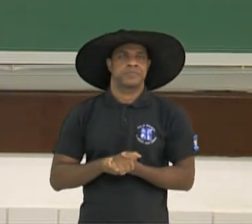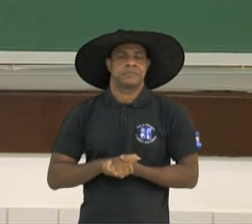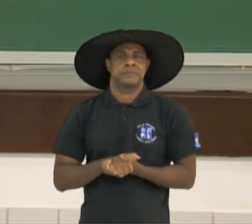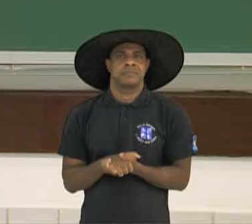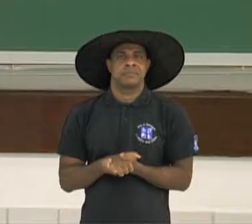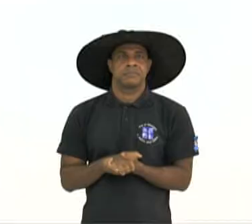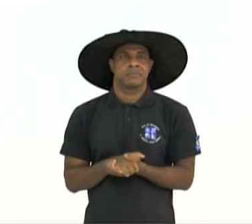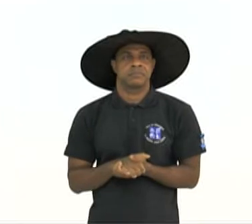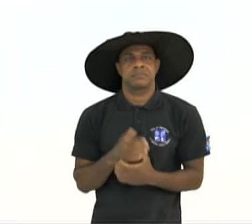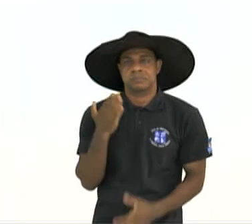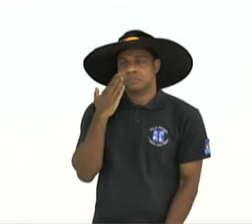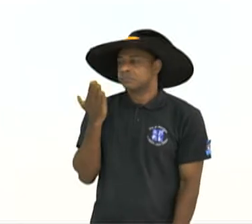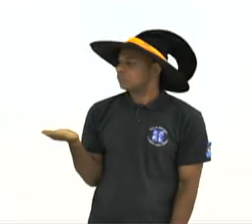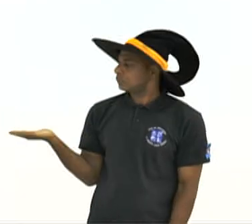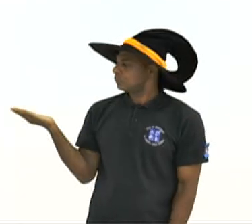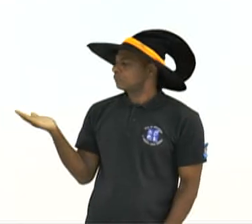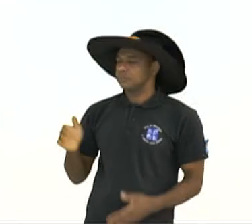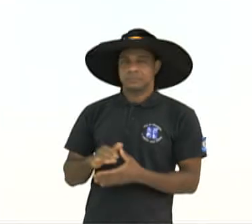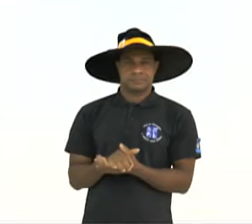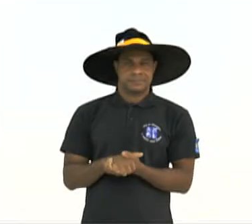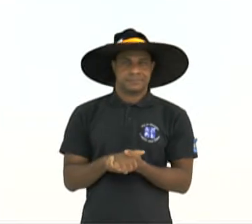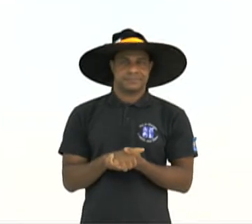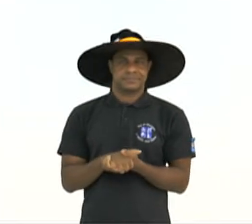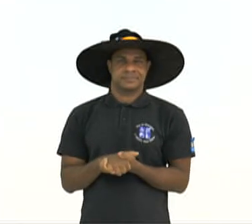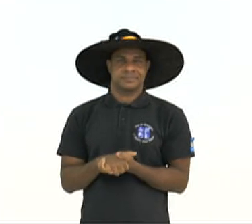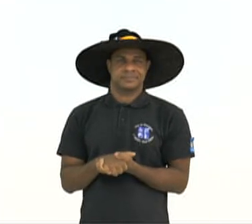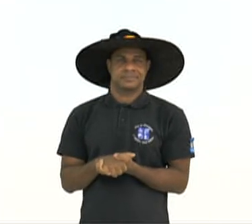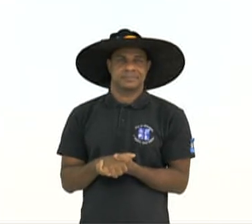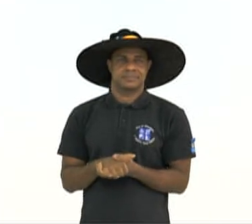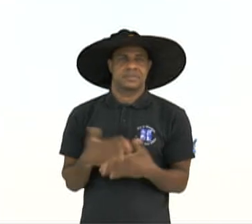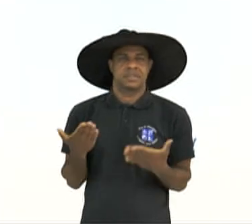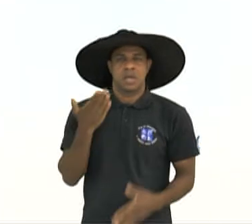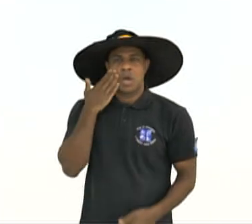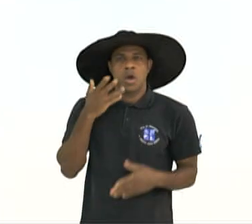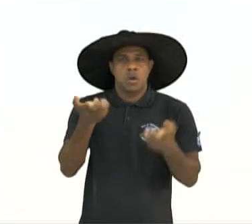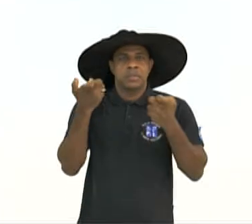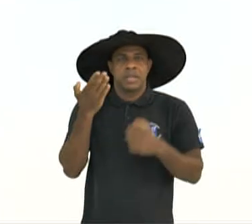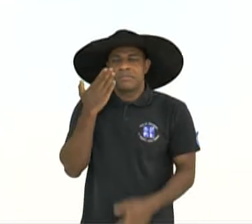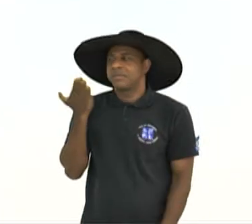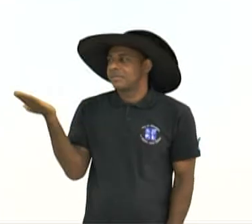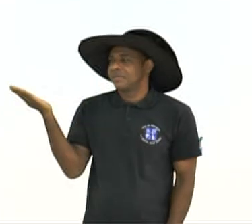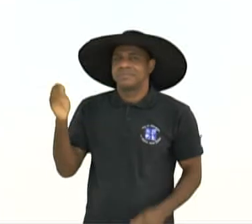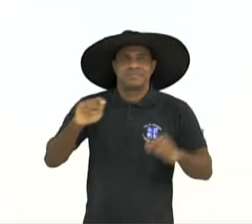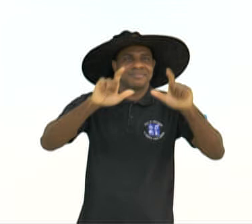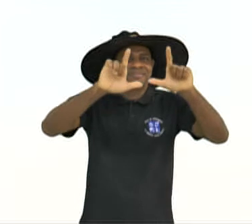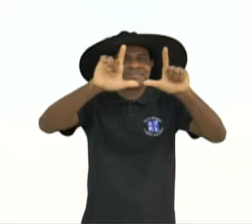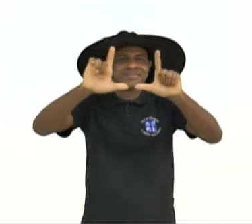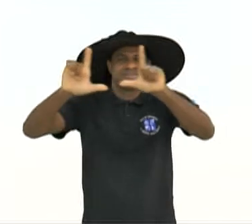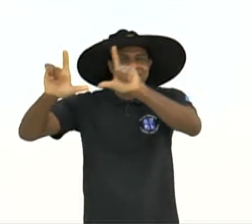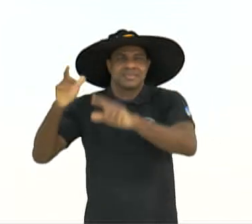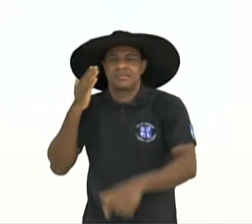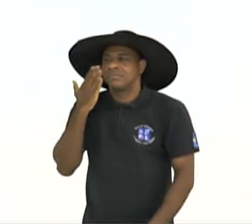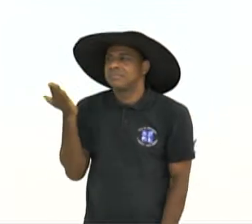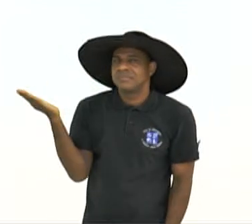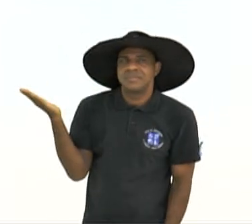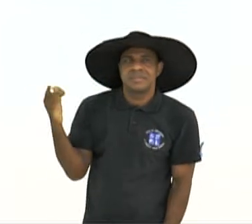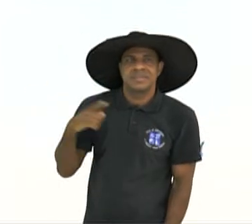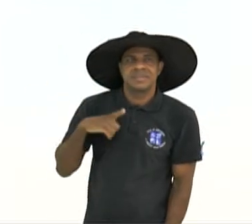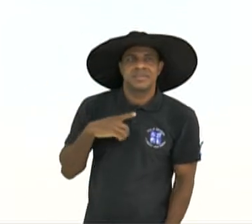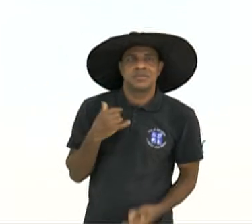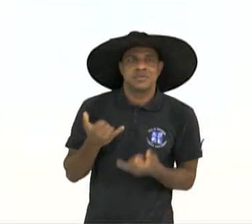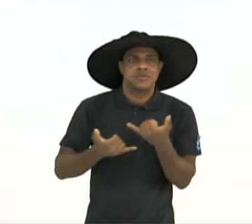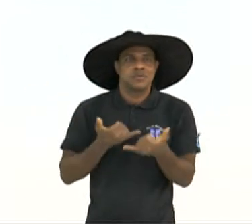Look at the comic strip and choose the correct alternative. Então observem que nós temos um quadrinho onde está havendo um